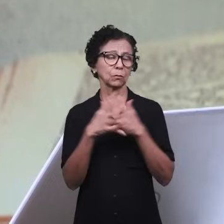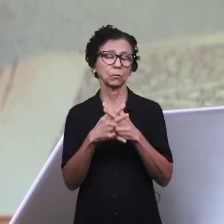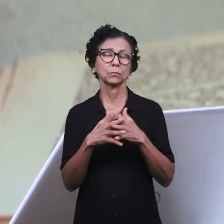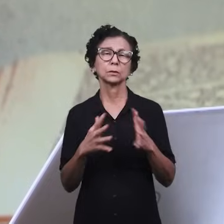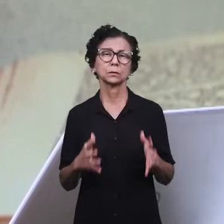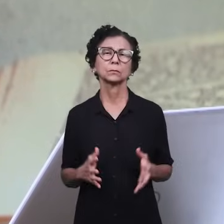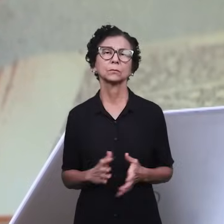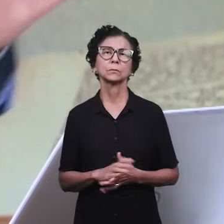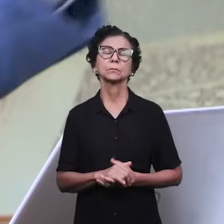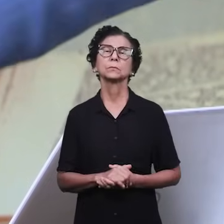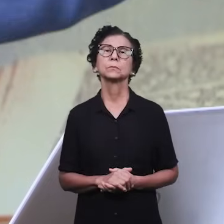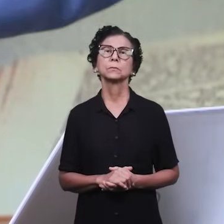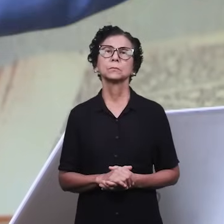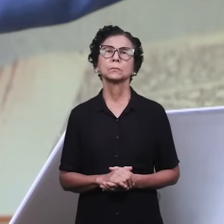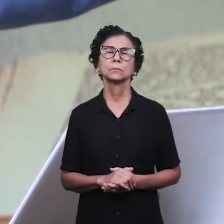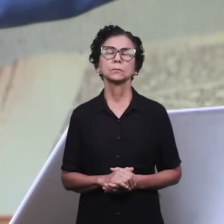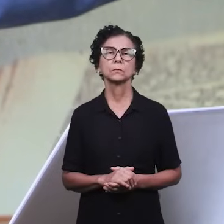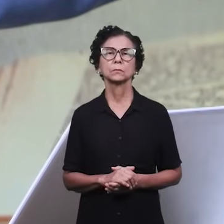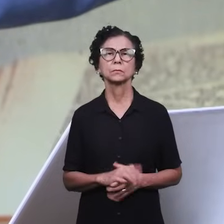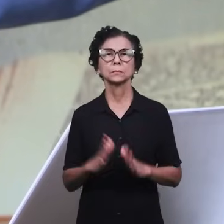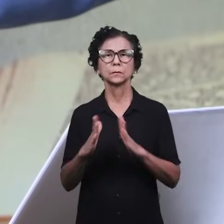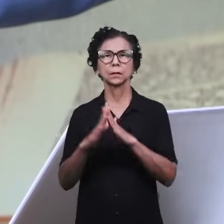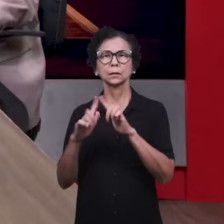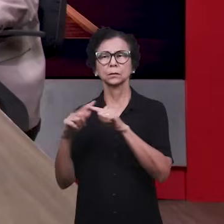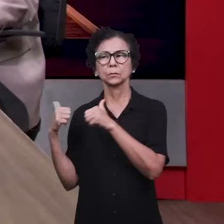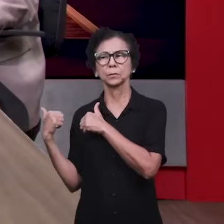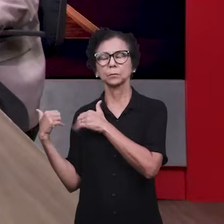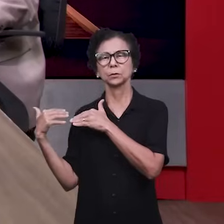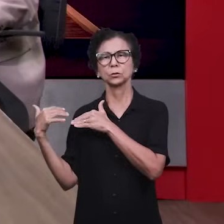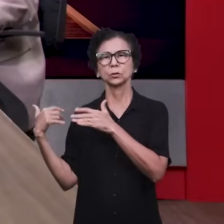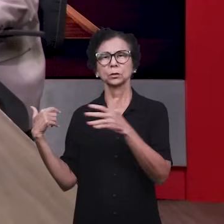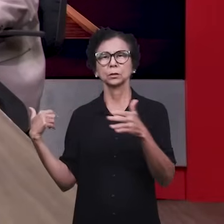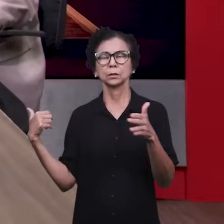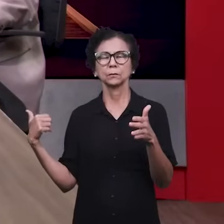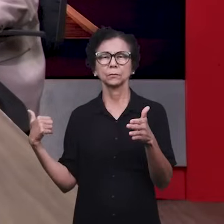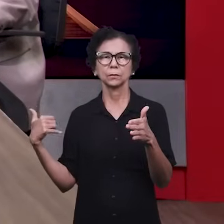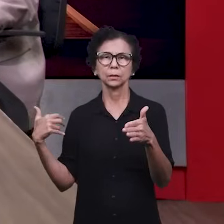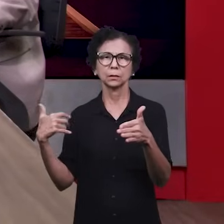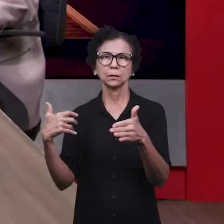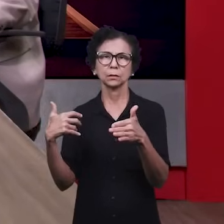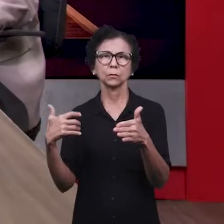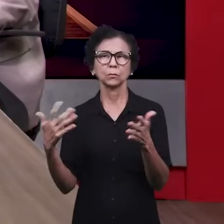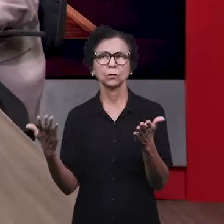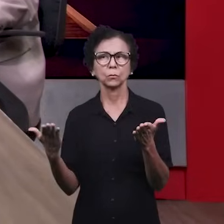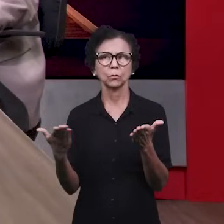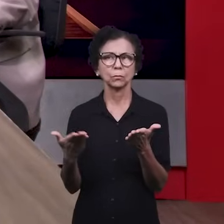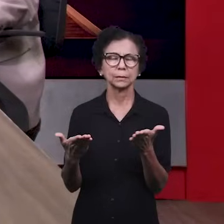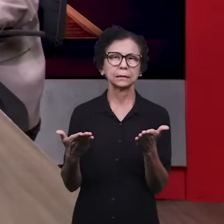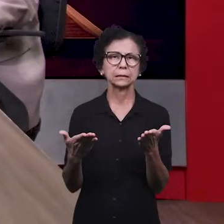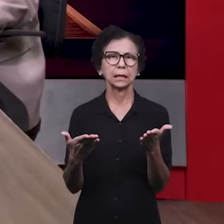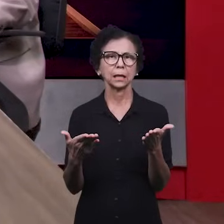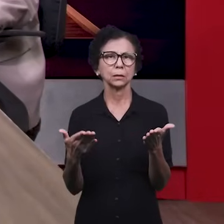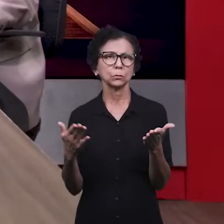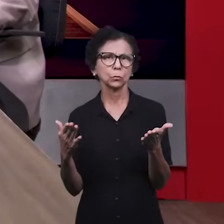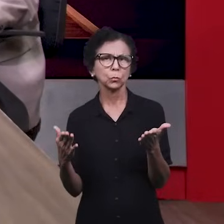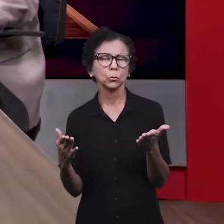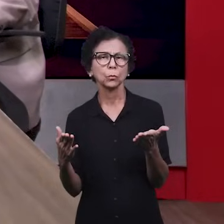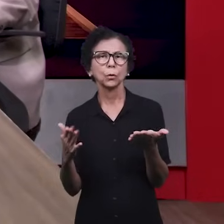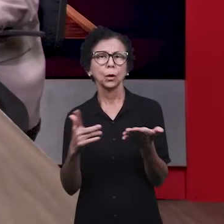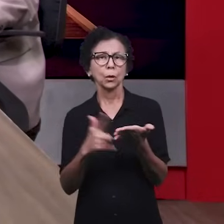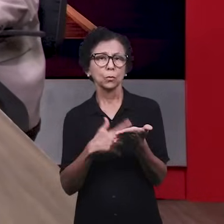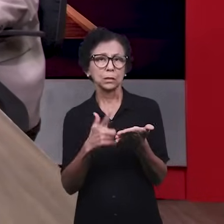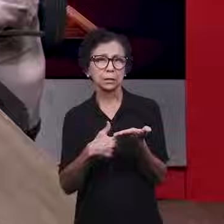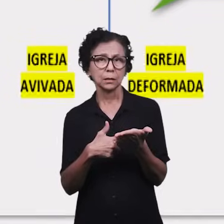nessa época aqui, da igreja. Da igreja primitiva para cá, começaram a reinterpretar os escritos apóstolos